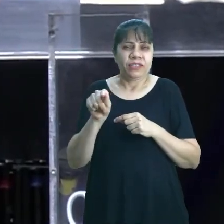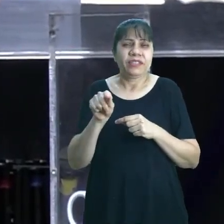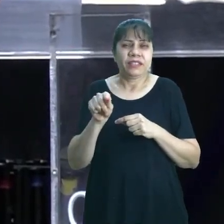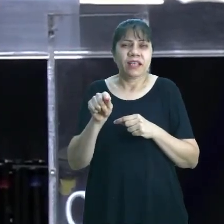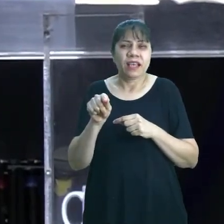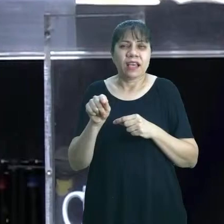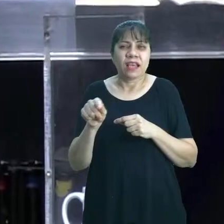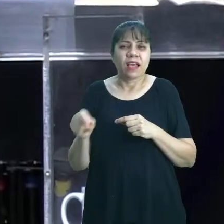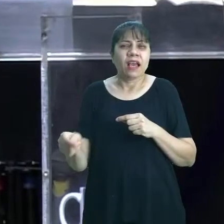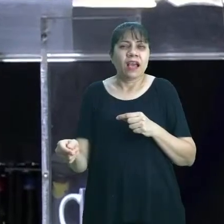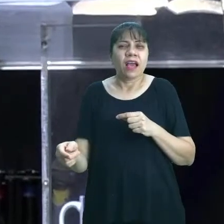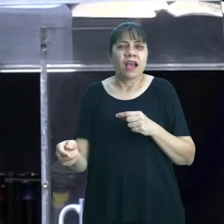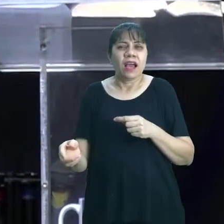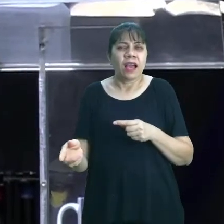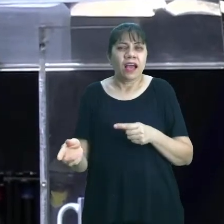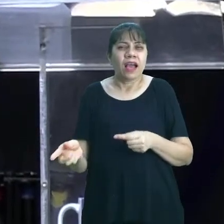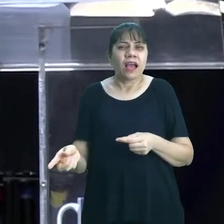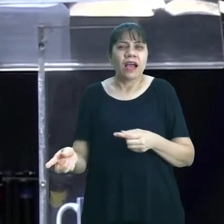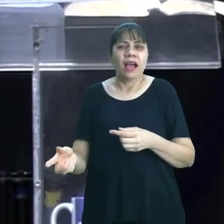Esse você atrai.